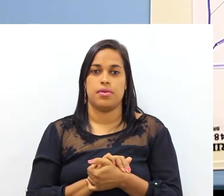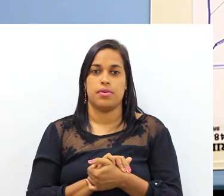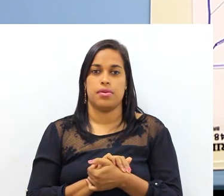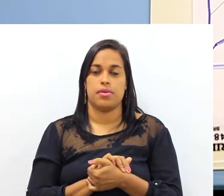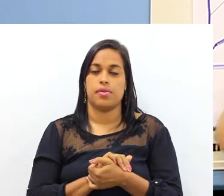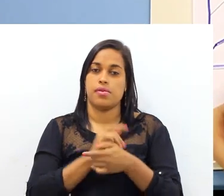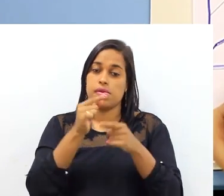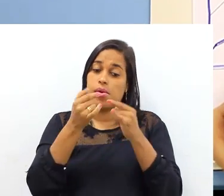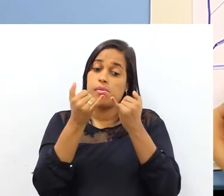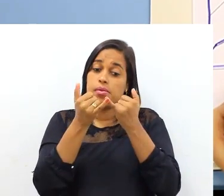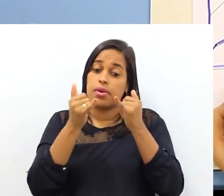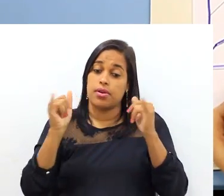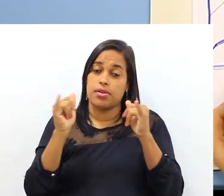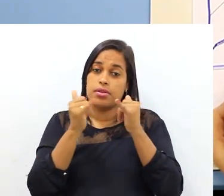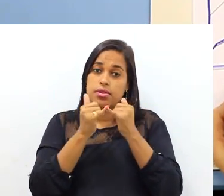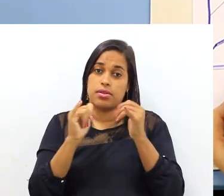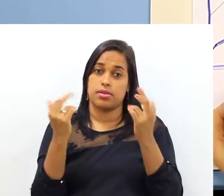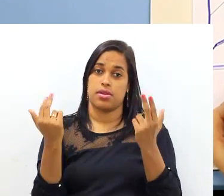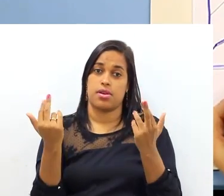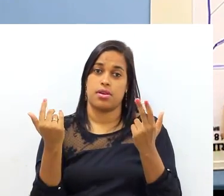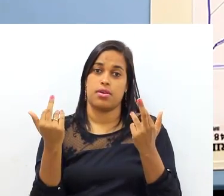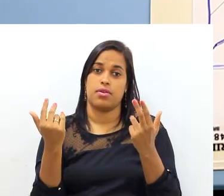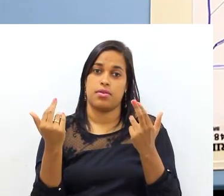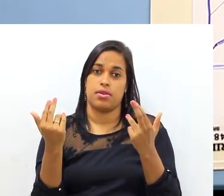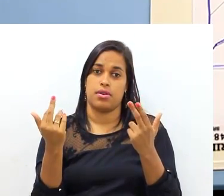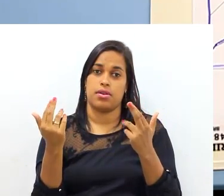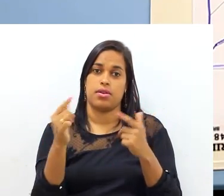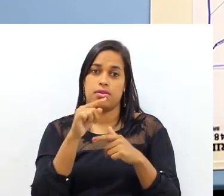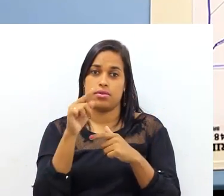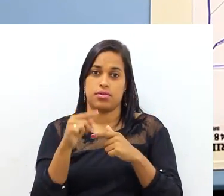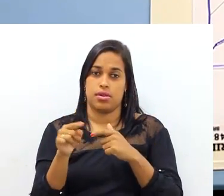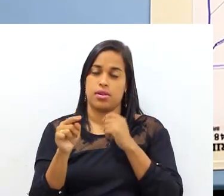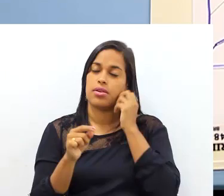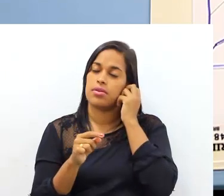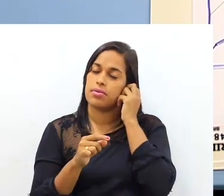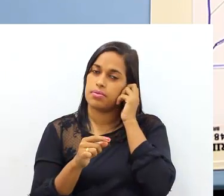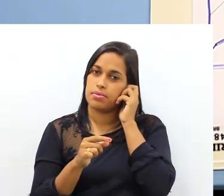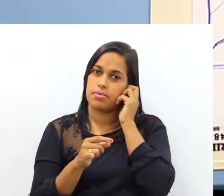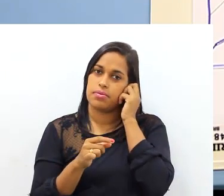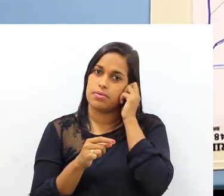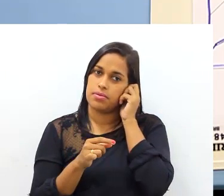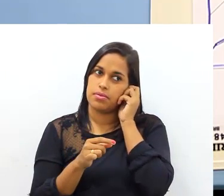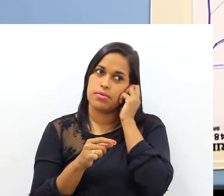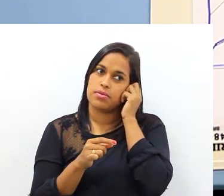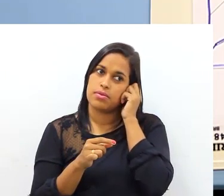Construí uma linha no eixo de suporte paralelo ao Z.